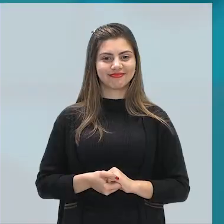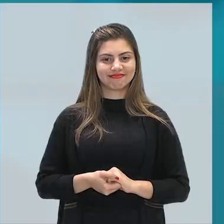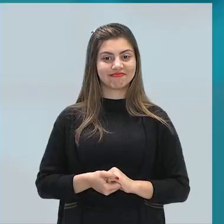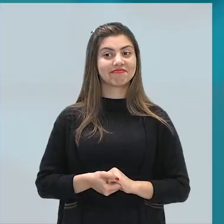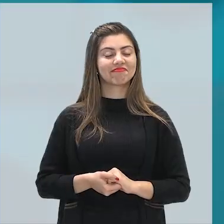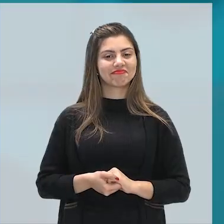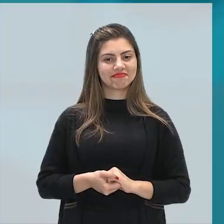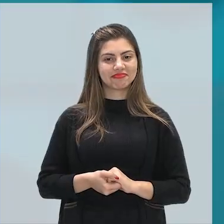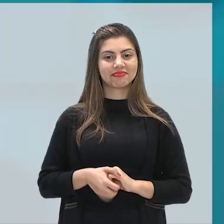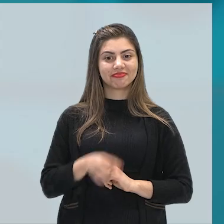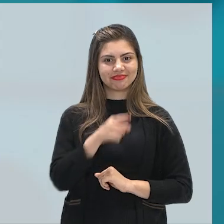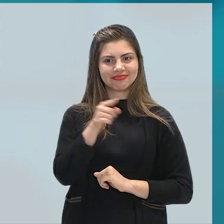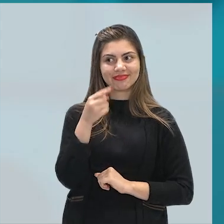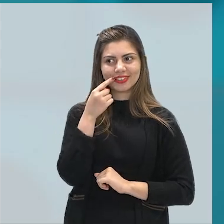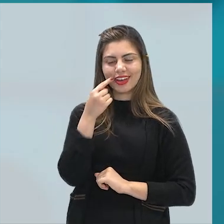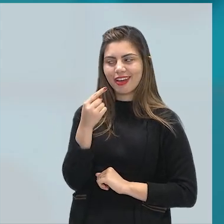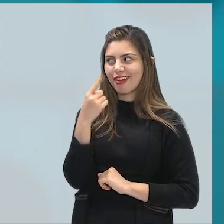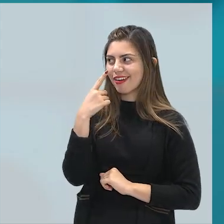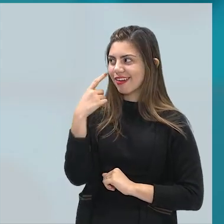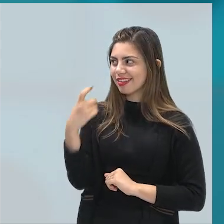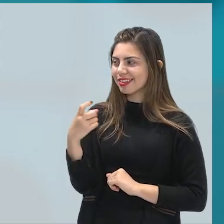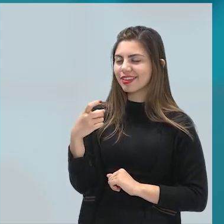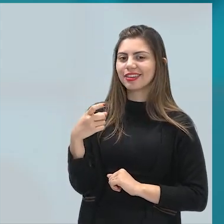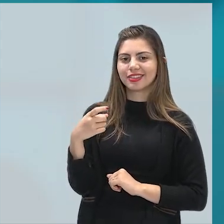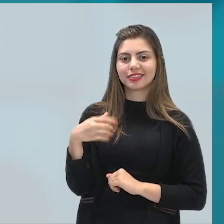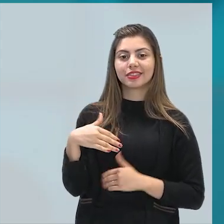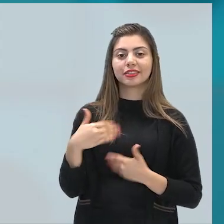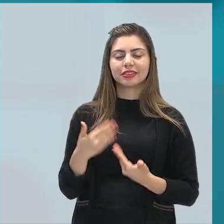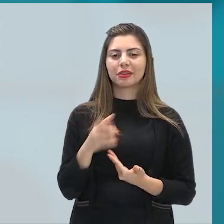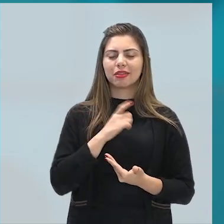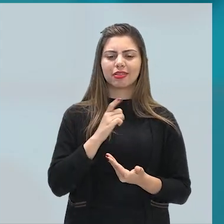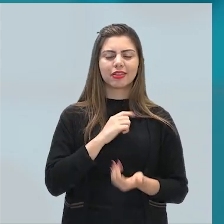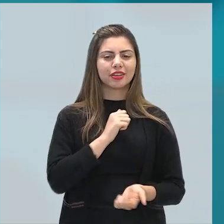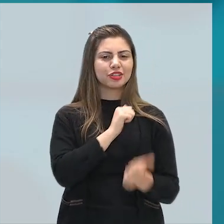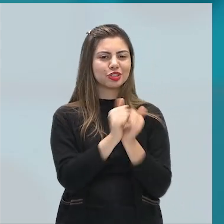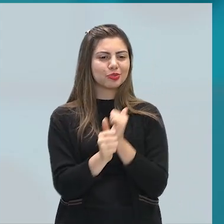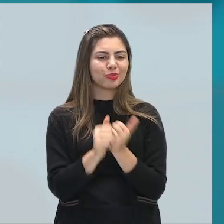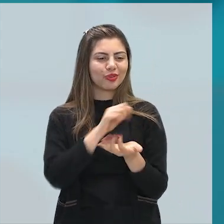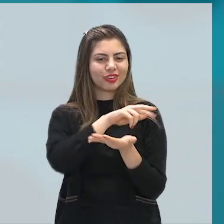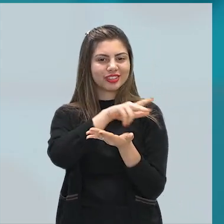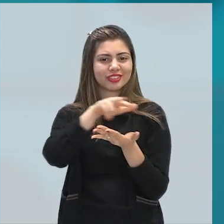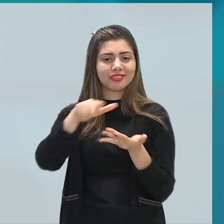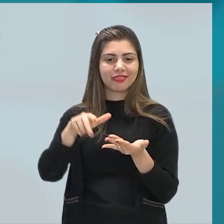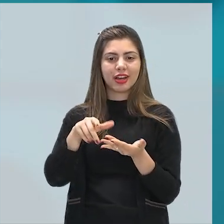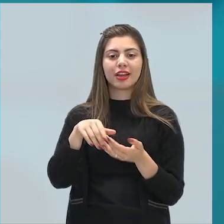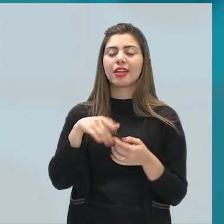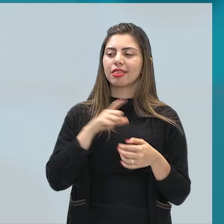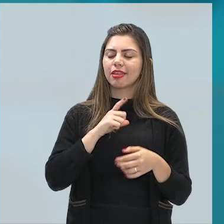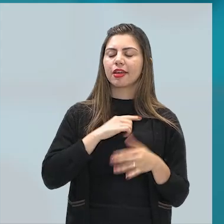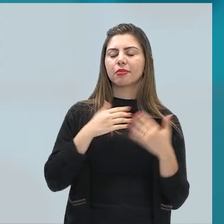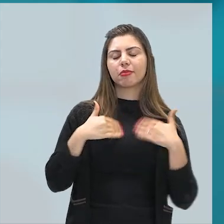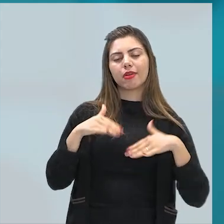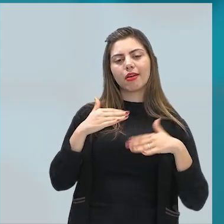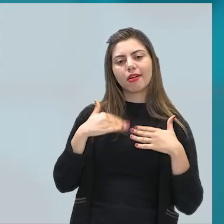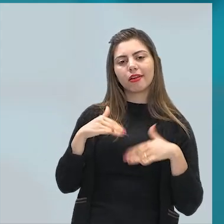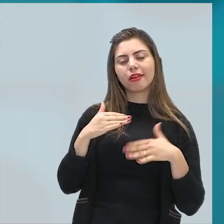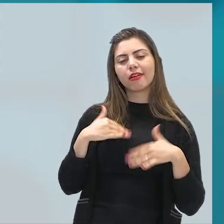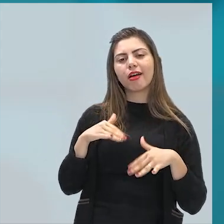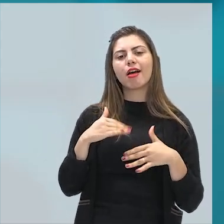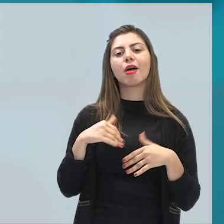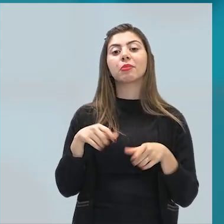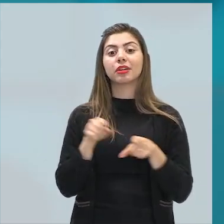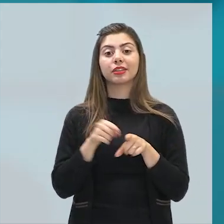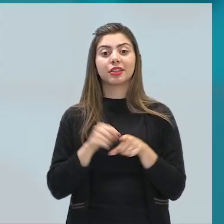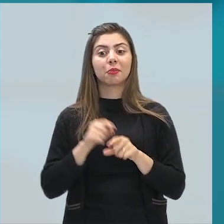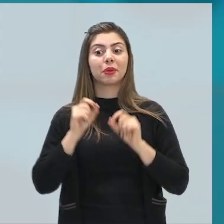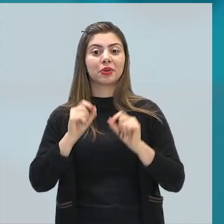Muito bem, viu como é interessante? Tem atividade para todos os gostos. Tem aquela mais tranquila, o stand-up paddle, e